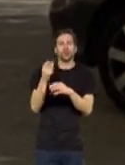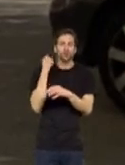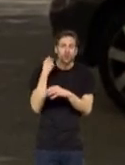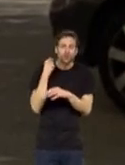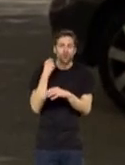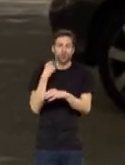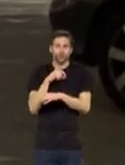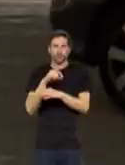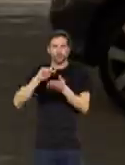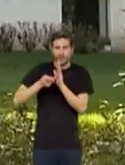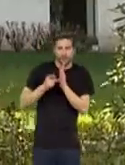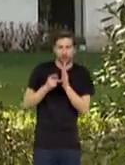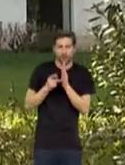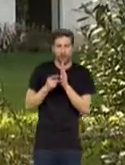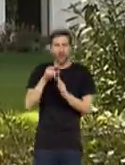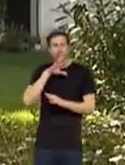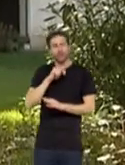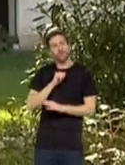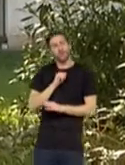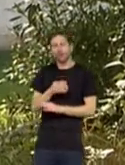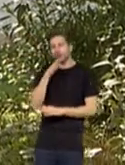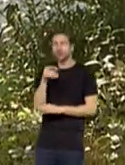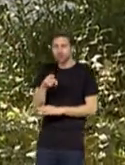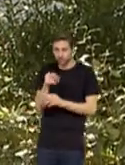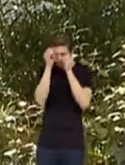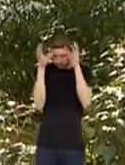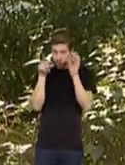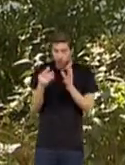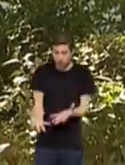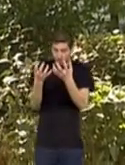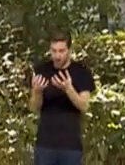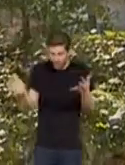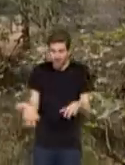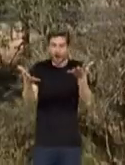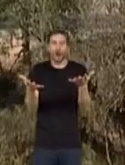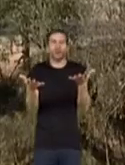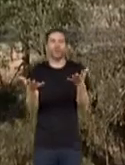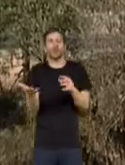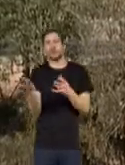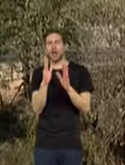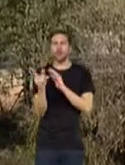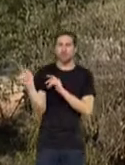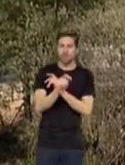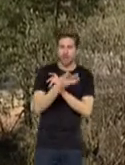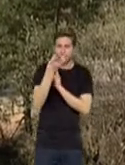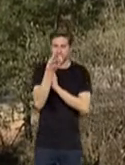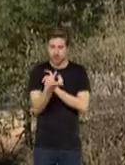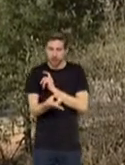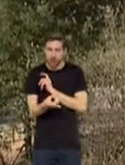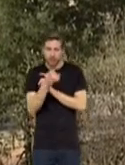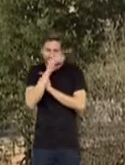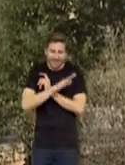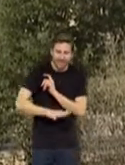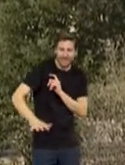teu sonho, vai em frente. E ele levou quase 9 meses, uma gestação, para conseguir